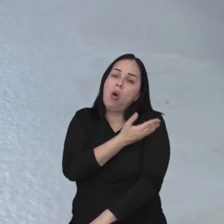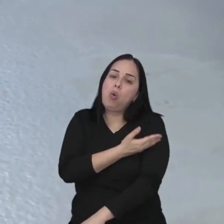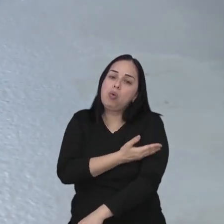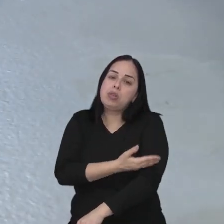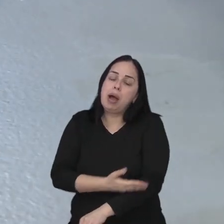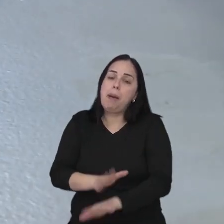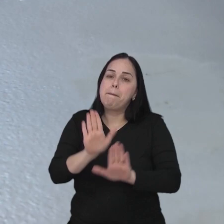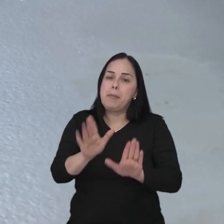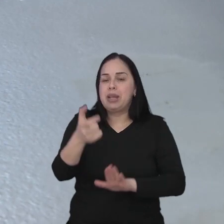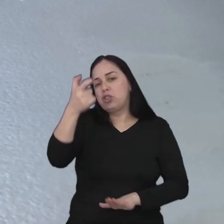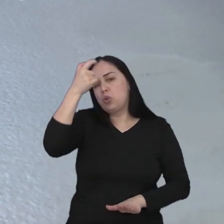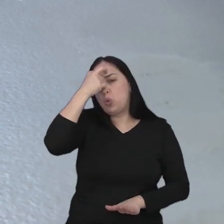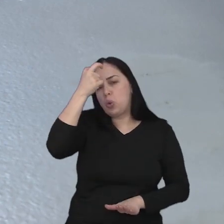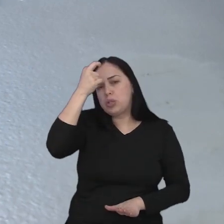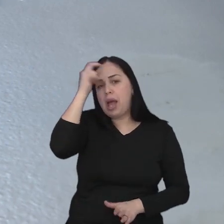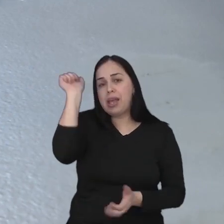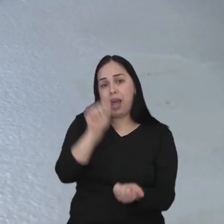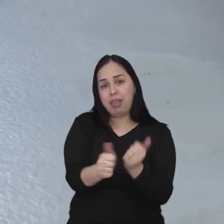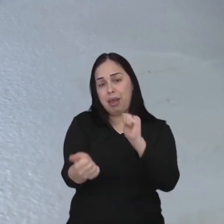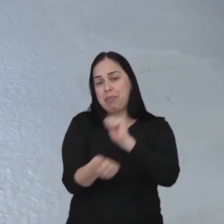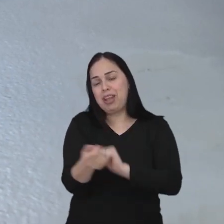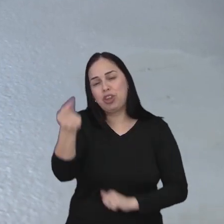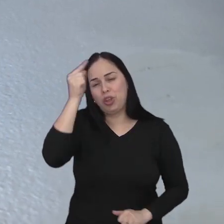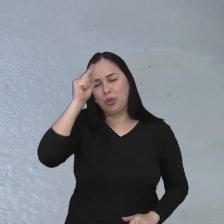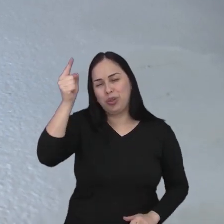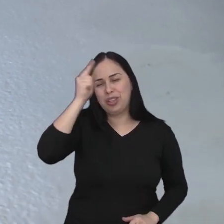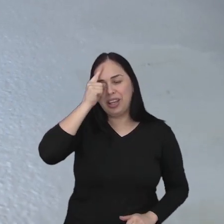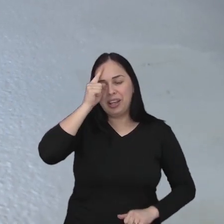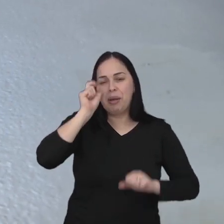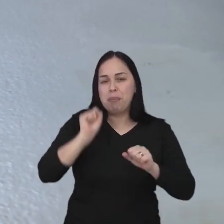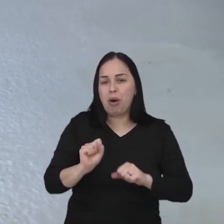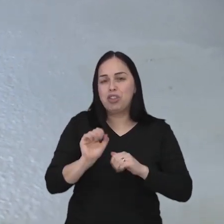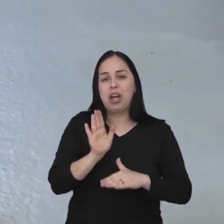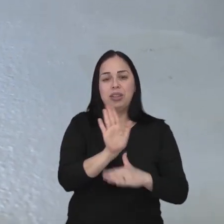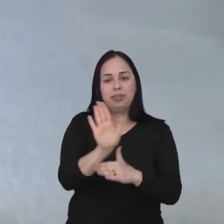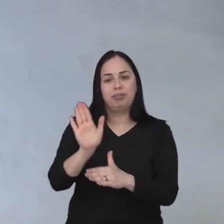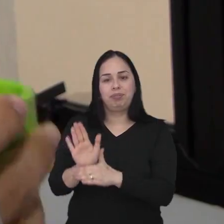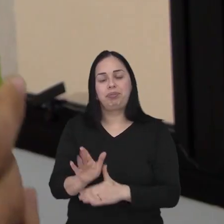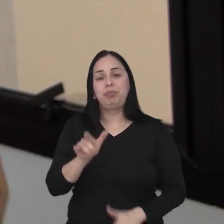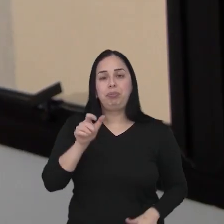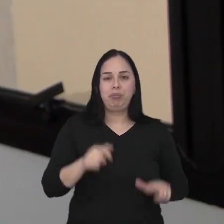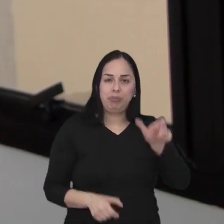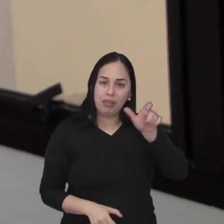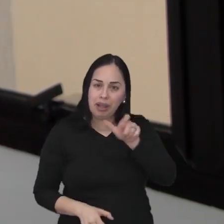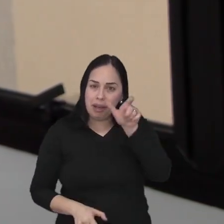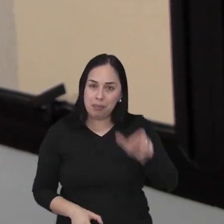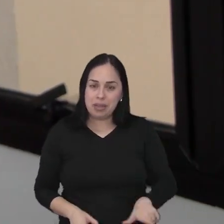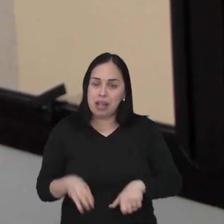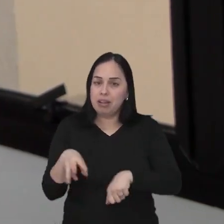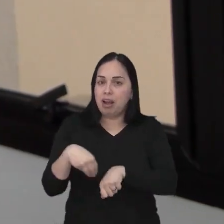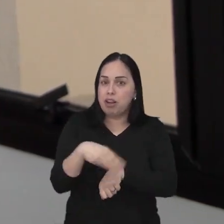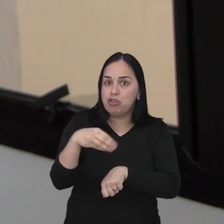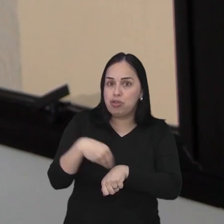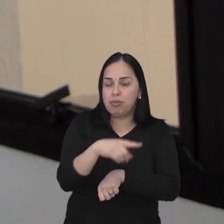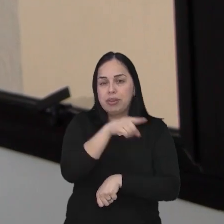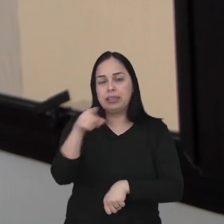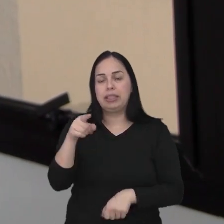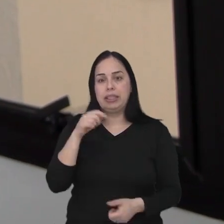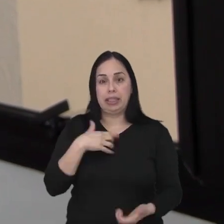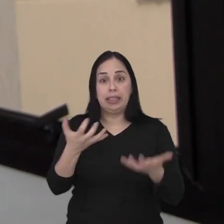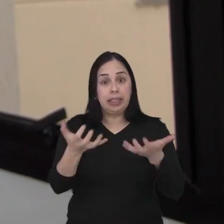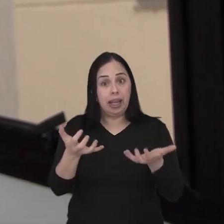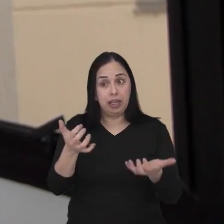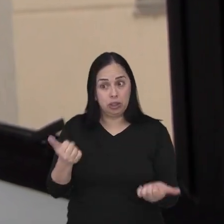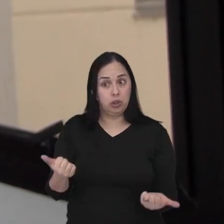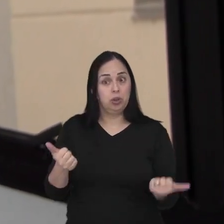costume, mas conscientização e pequenas mudanças diárias podem fazer a diferença. A Priscila dá algumas dicas para quem